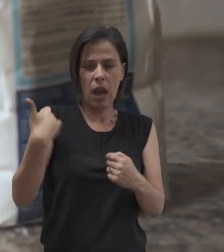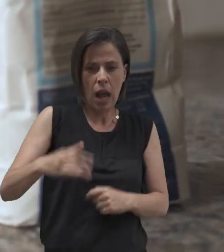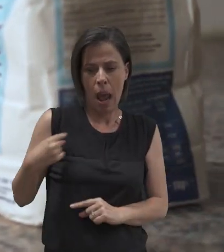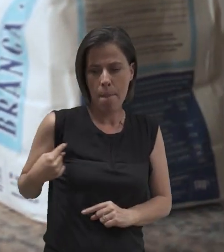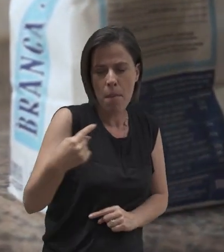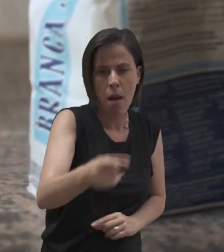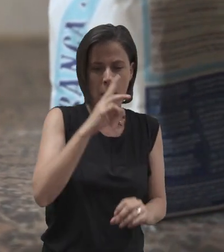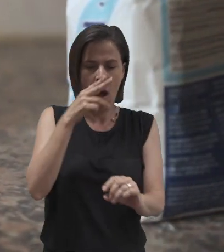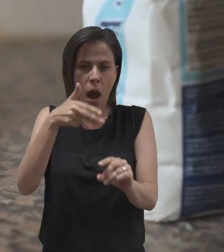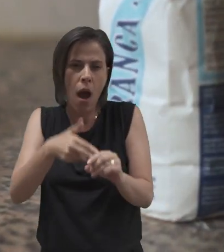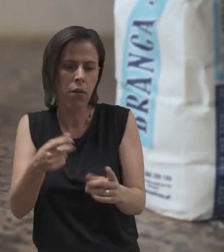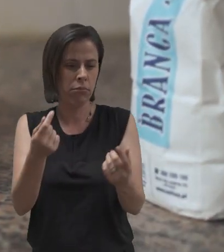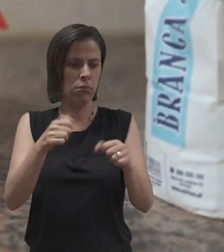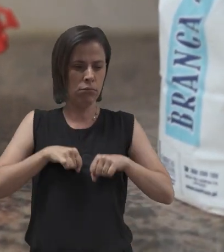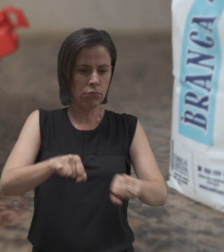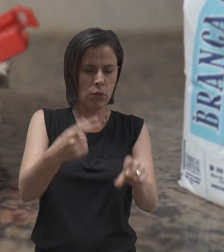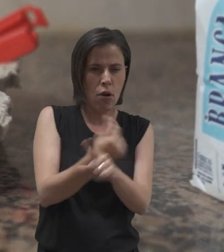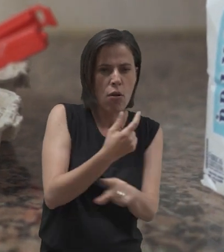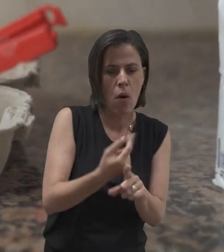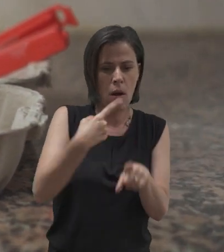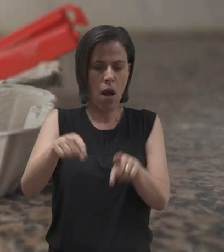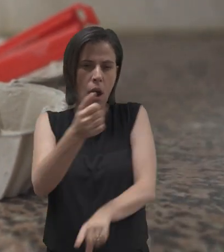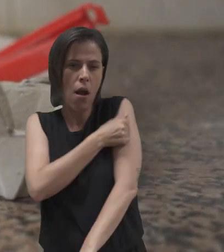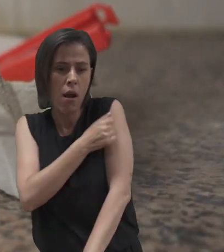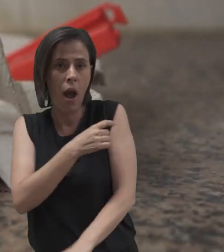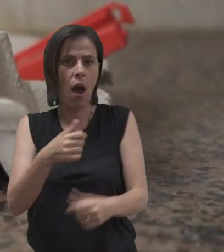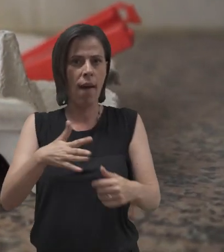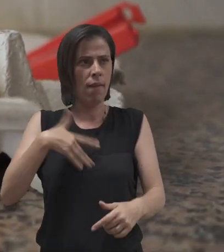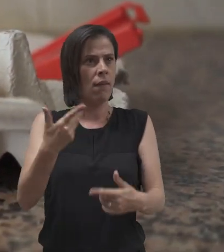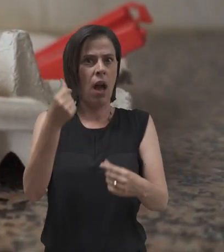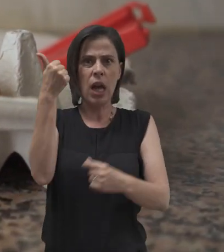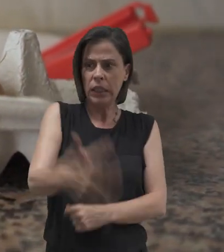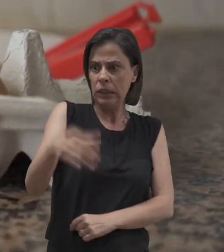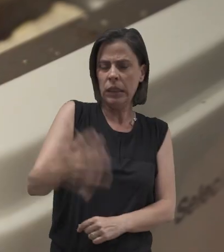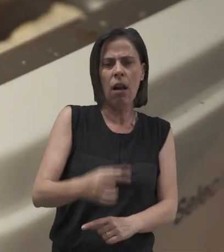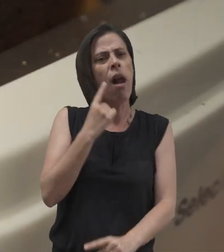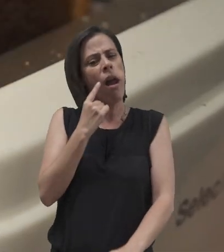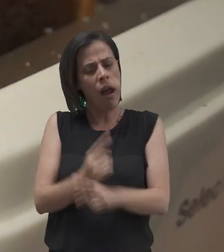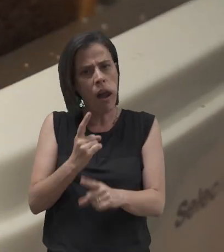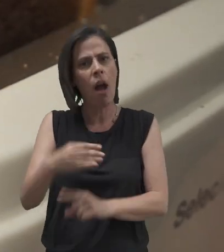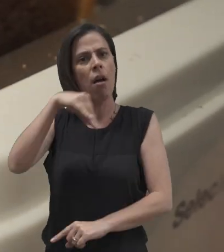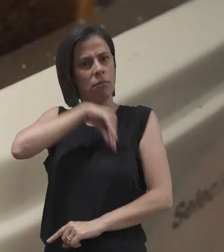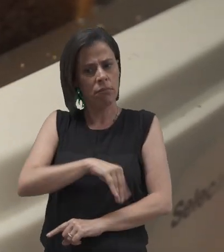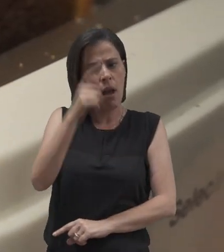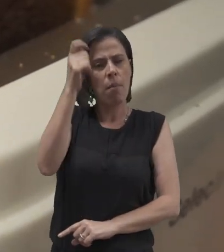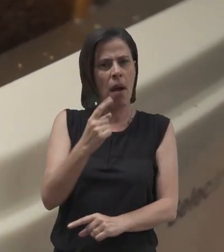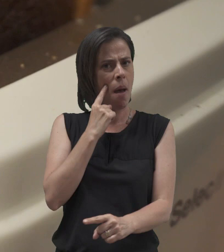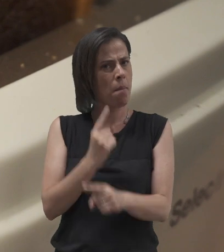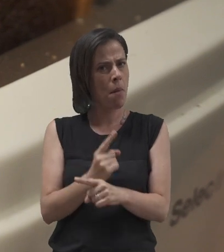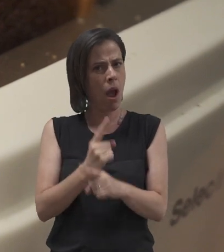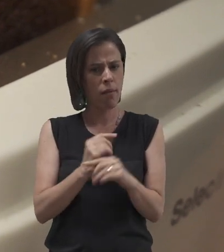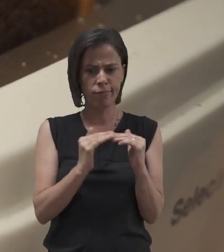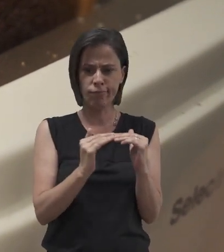os dias. Os combustíveis, a conta do supermercado, a renda da casa, tudo está cada vez mais caro. E mesmo assim, os salários e as pensões ficam na